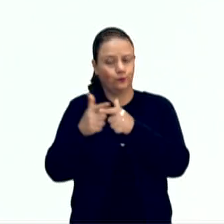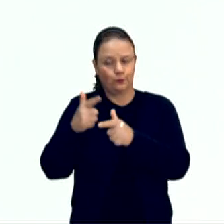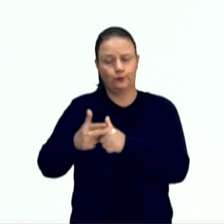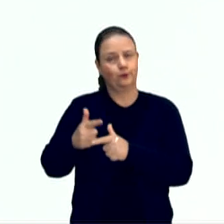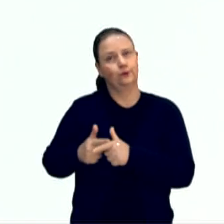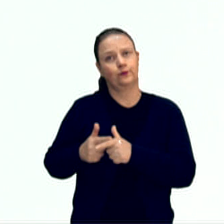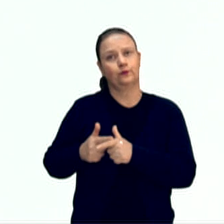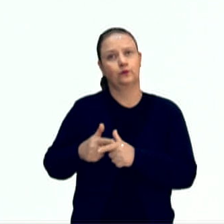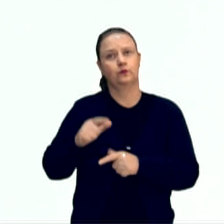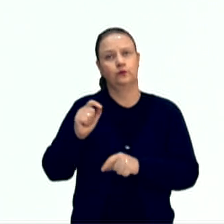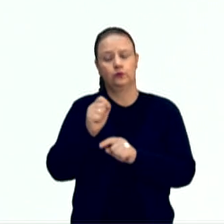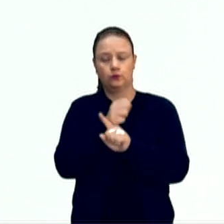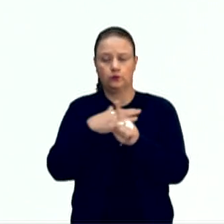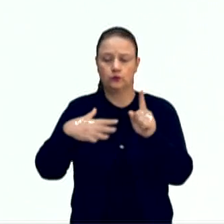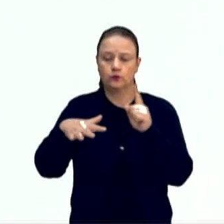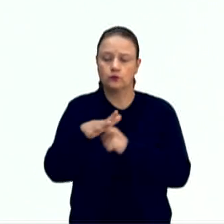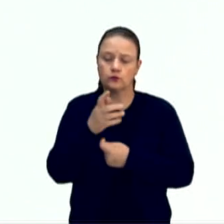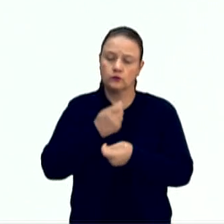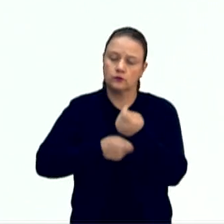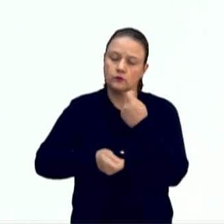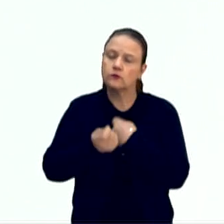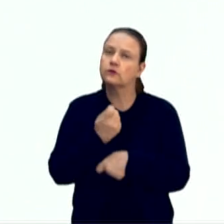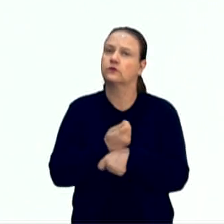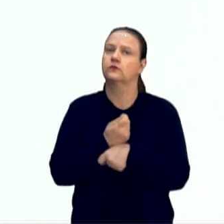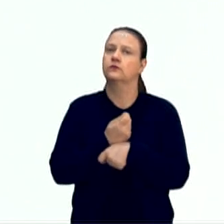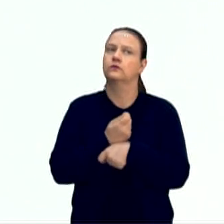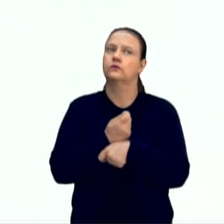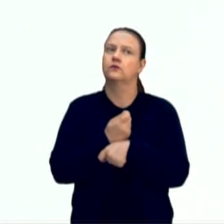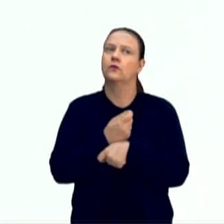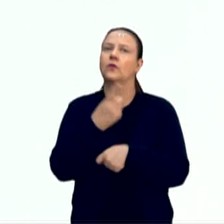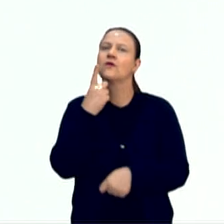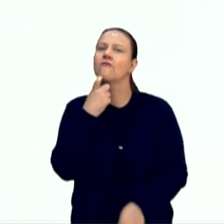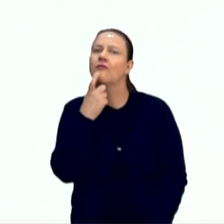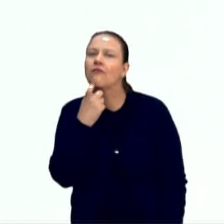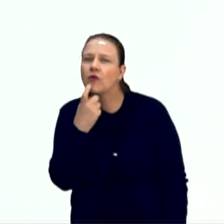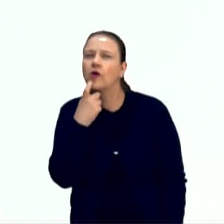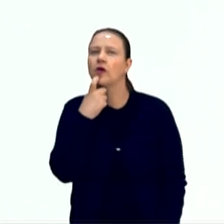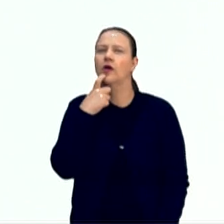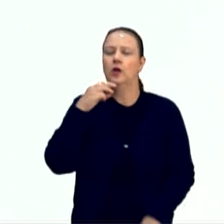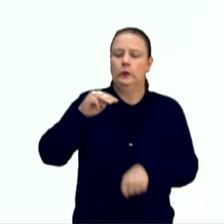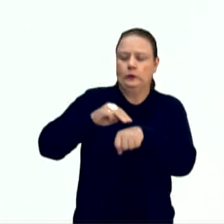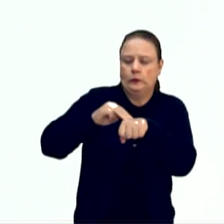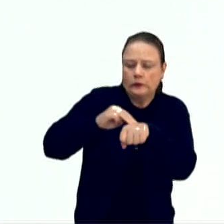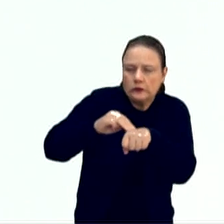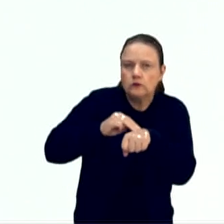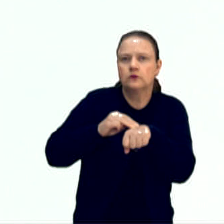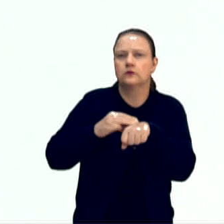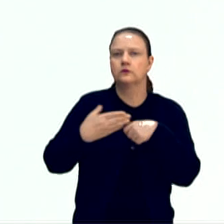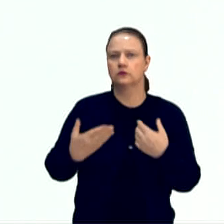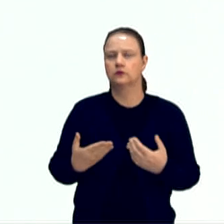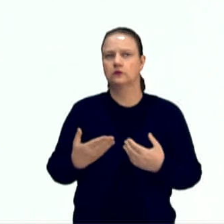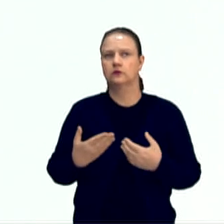enquanto índice socioeconômico, ele vai tender mais para o vermelho, para o marrom, tá vendo? Vamos pegar essa parte aqui,